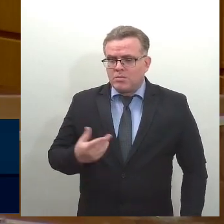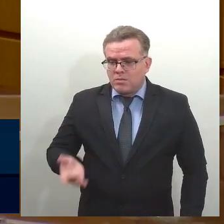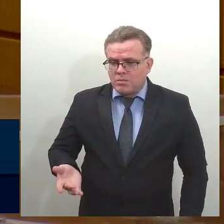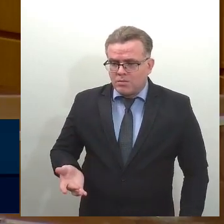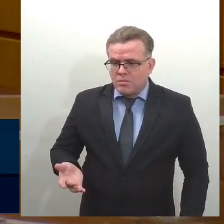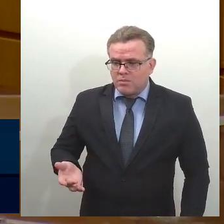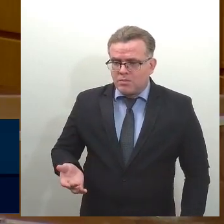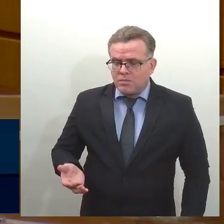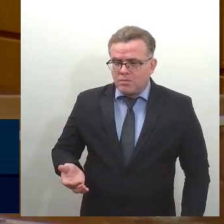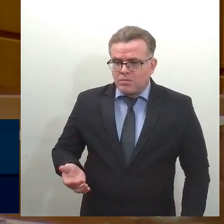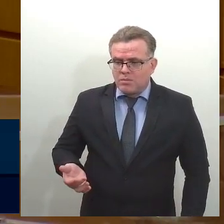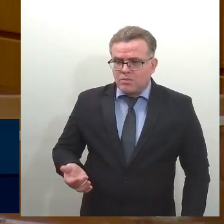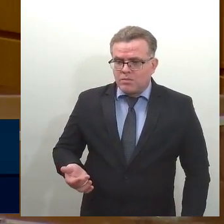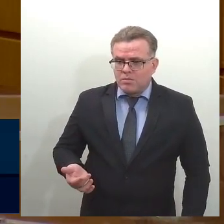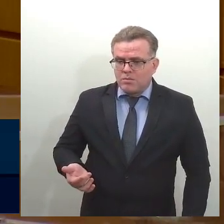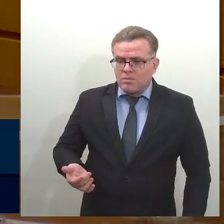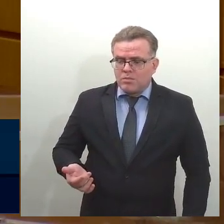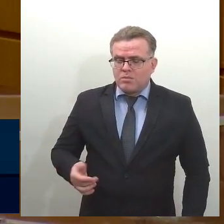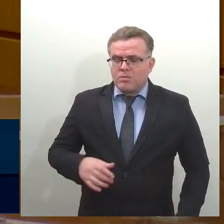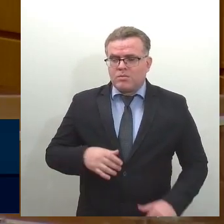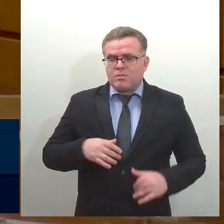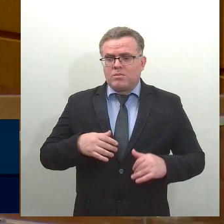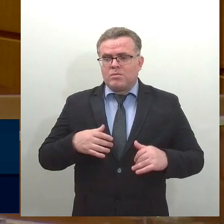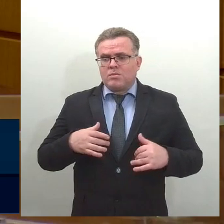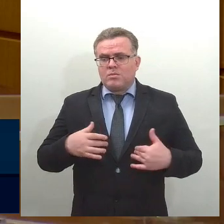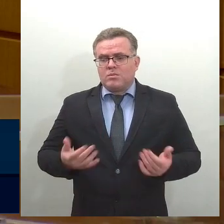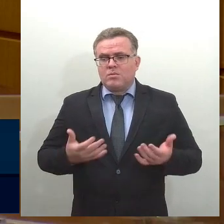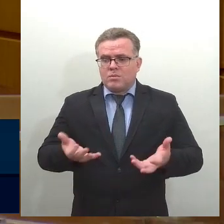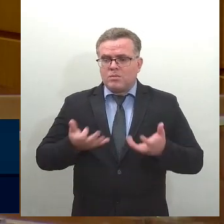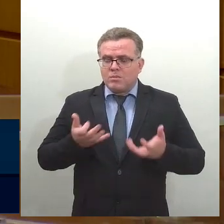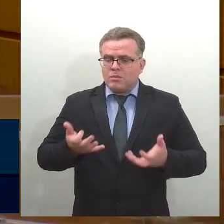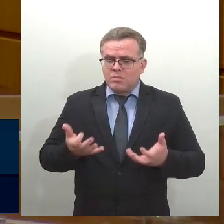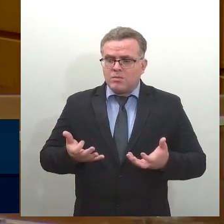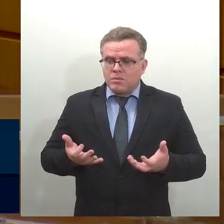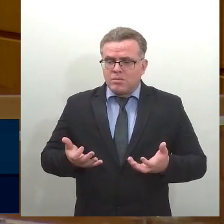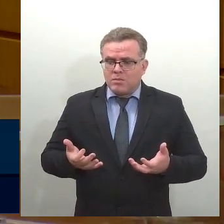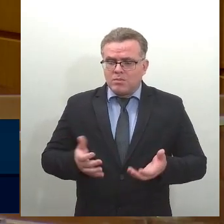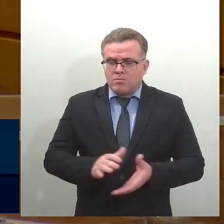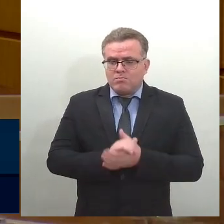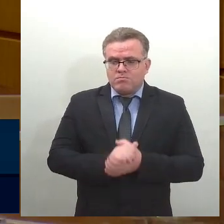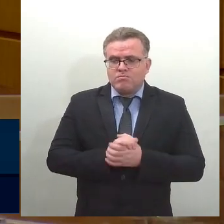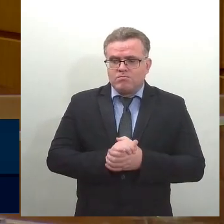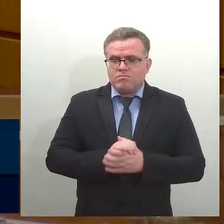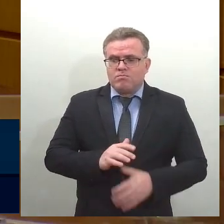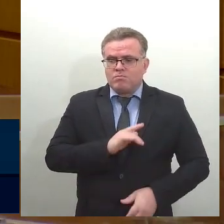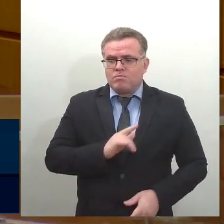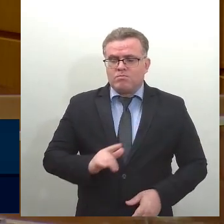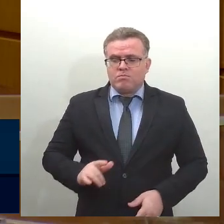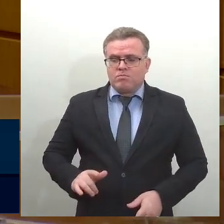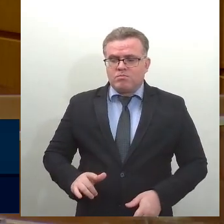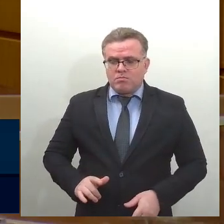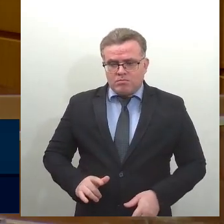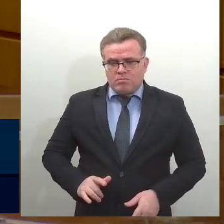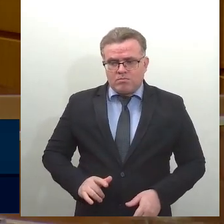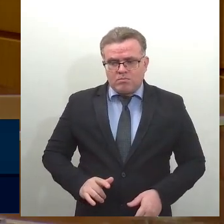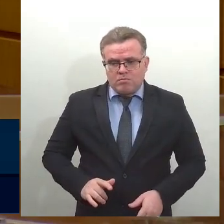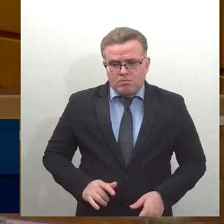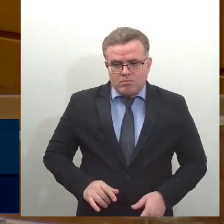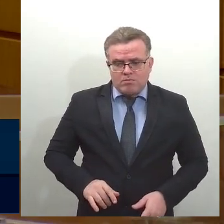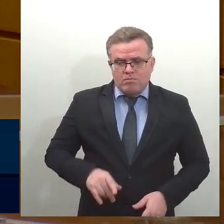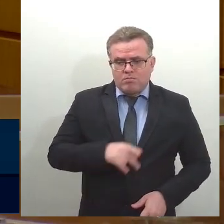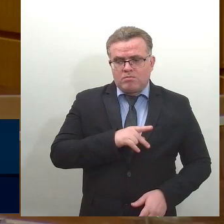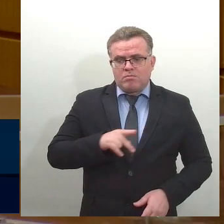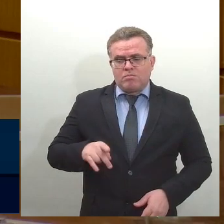Também quero desejar ao nosso governador interino, o presidente do TJ,